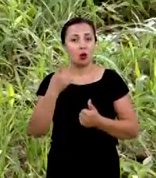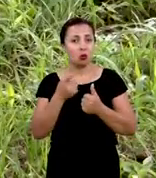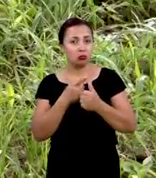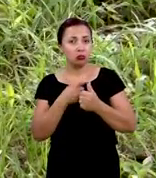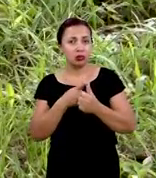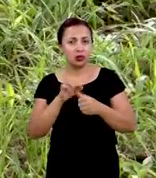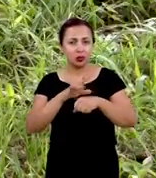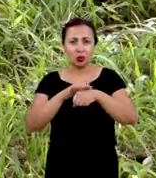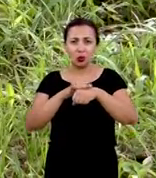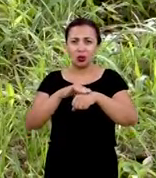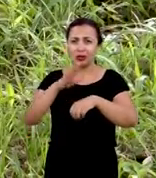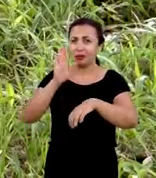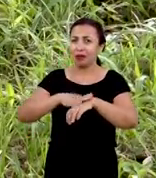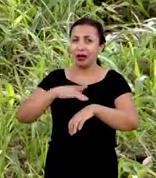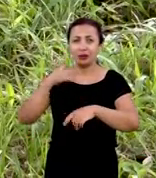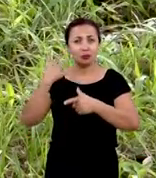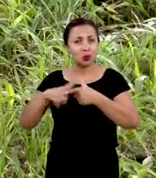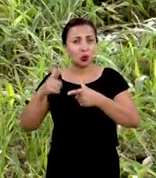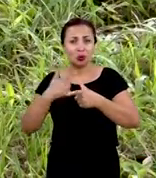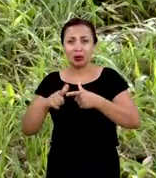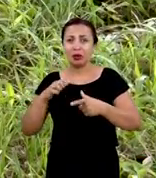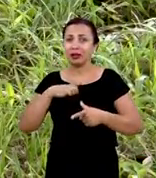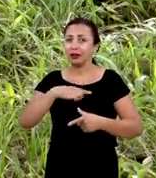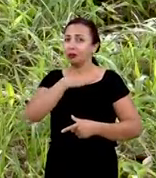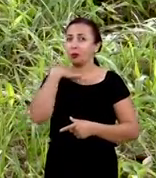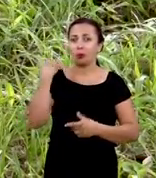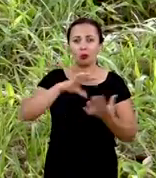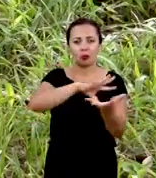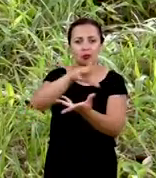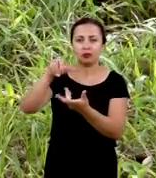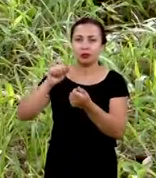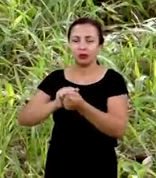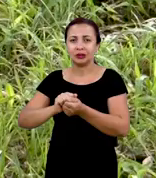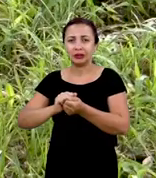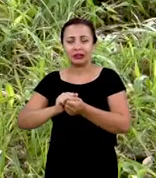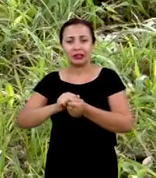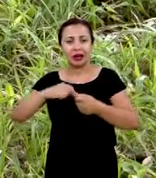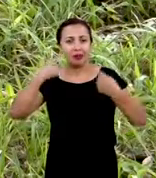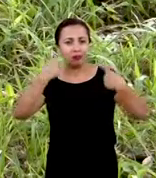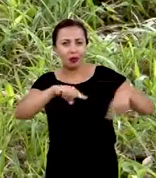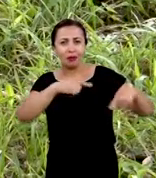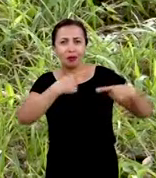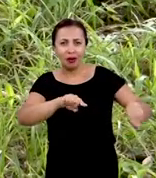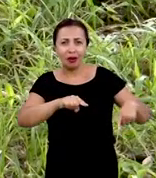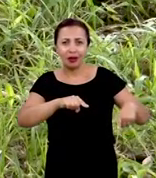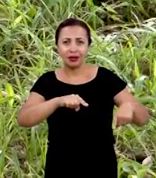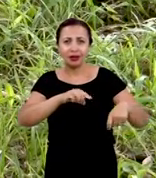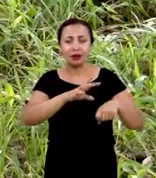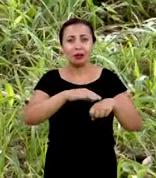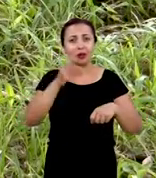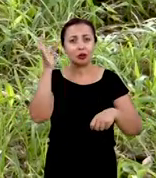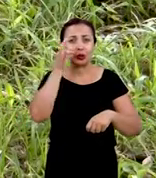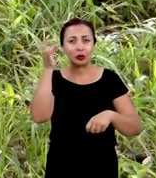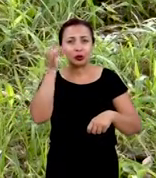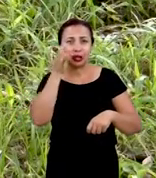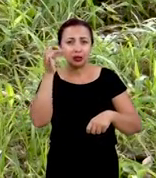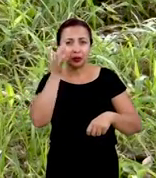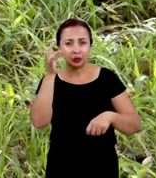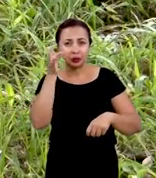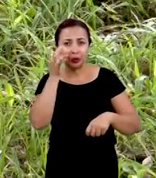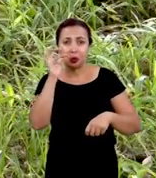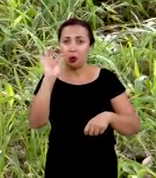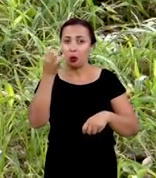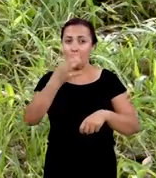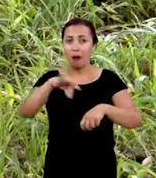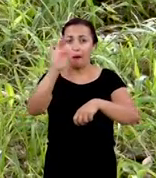Uma das doenças parasitárias que mais causa mortes no mundo é provocada pelo vetor da leishmaniose. E o protozoário é